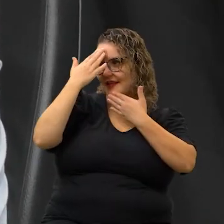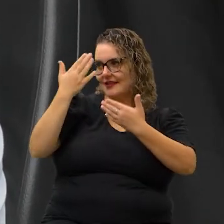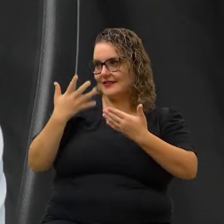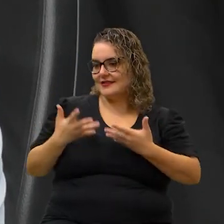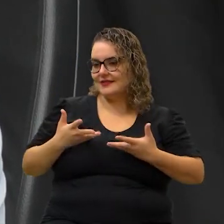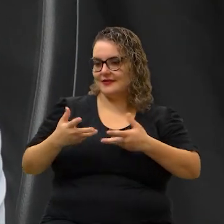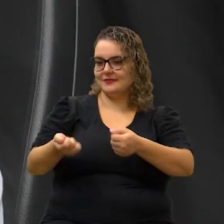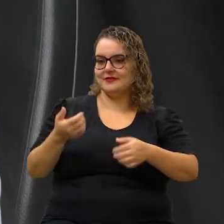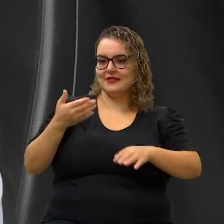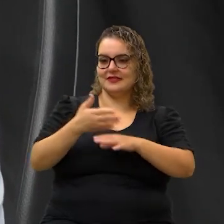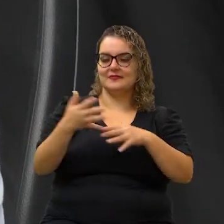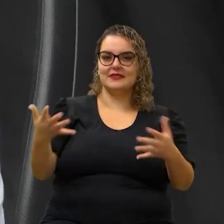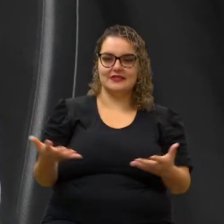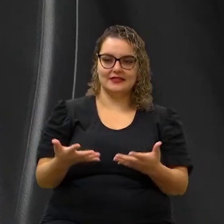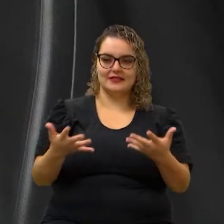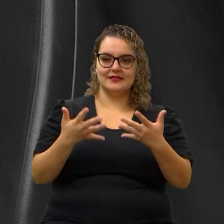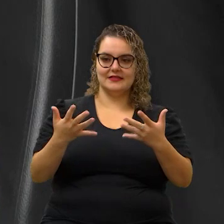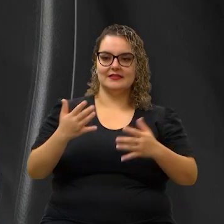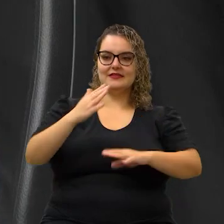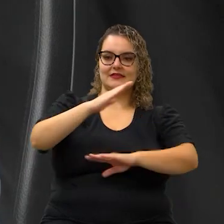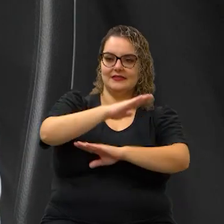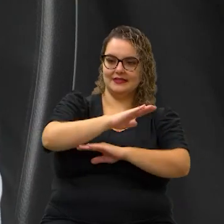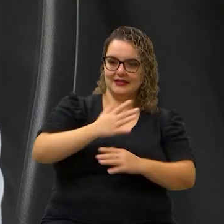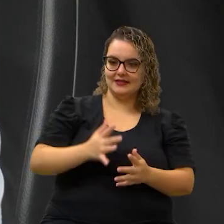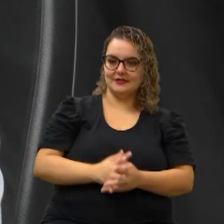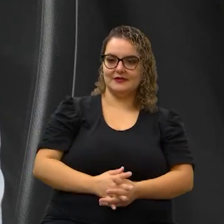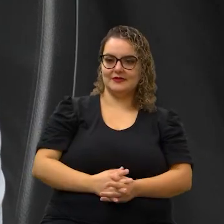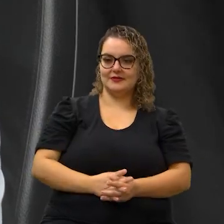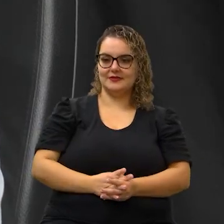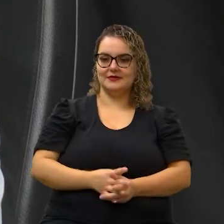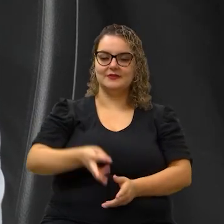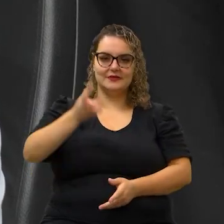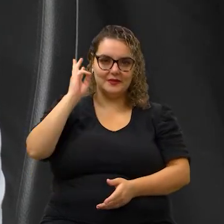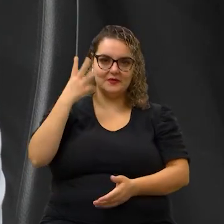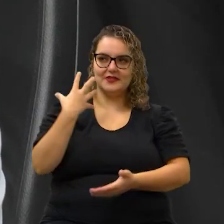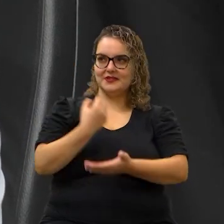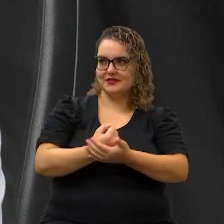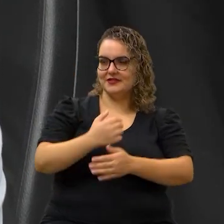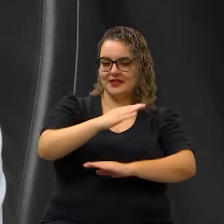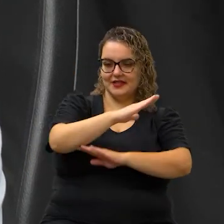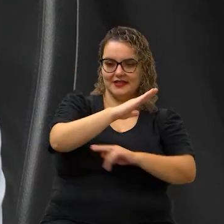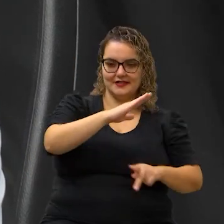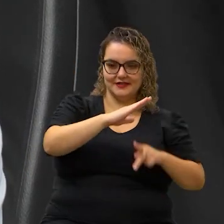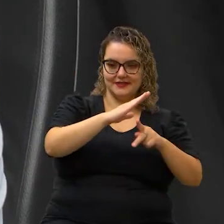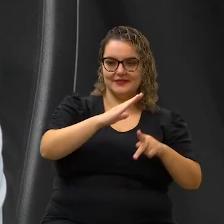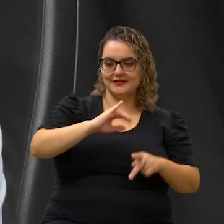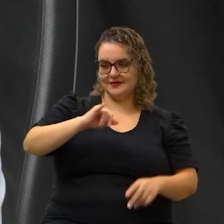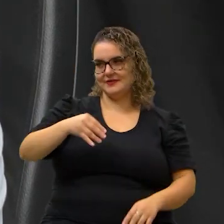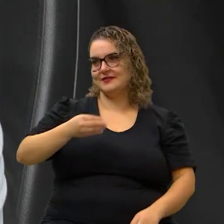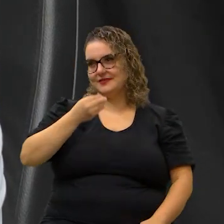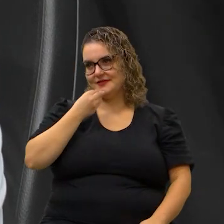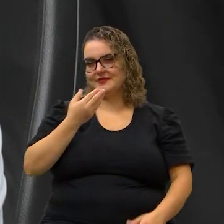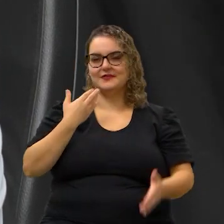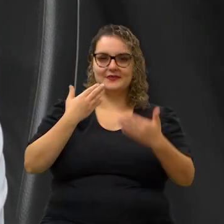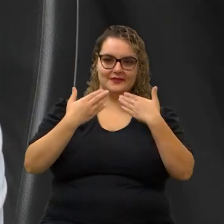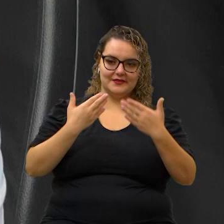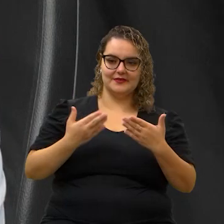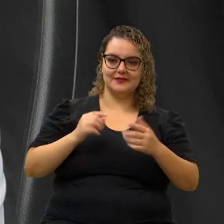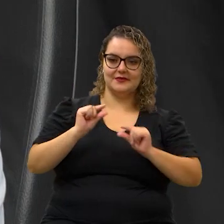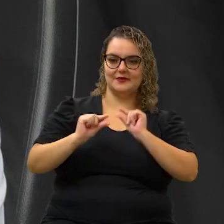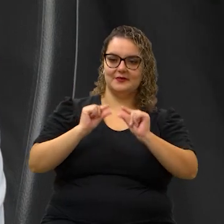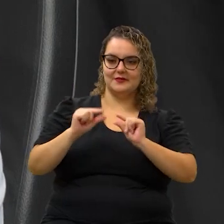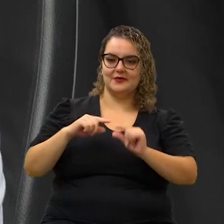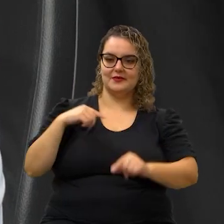convite, participar mais uma vez dessa iniciativa da Câmara, do podcast Na Casa do Povo, e vai ser uma oportunidade aqui conversar um